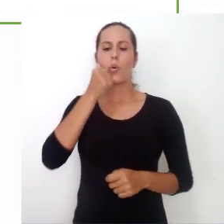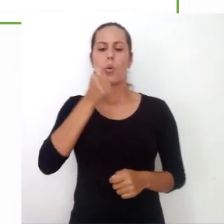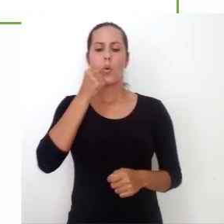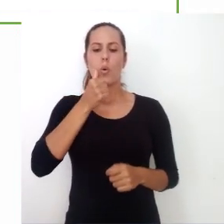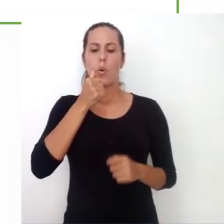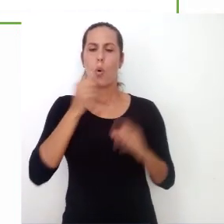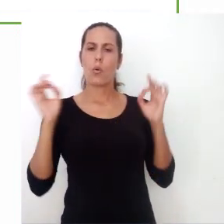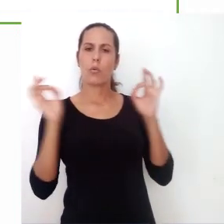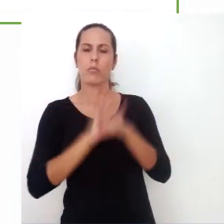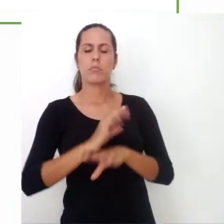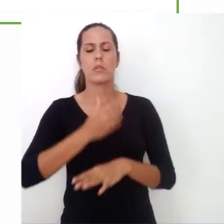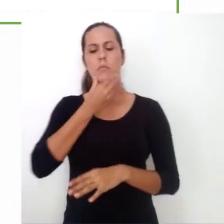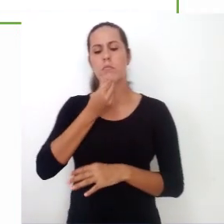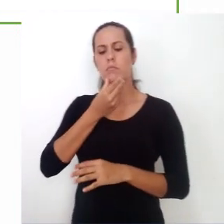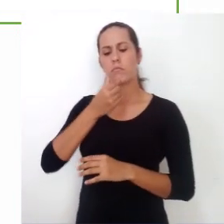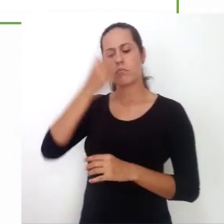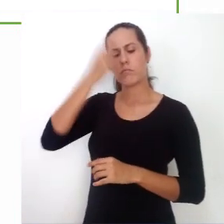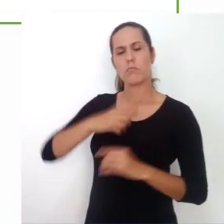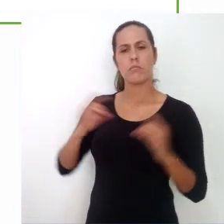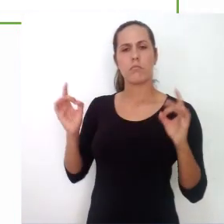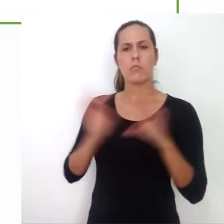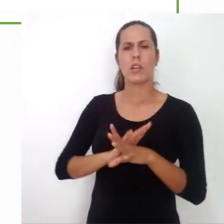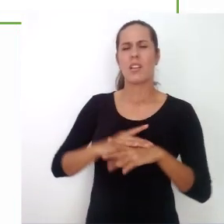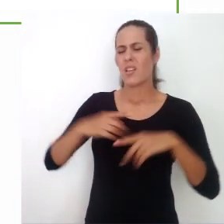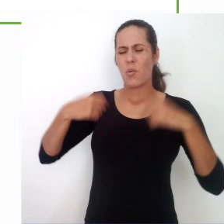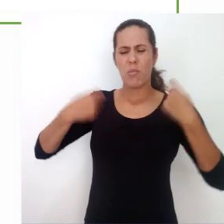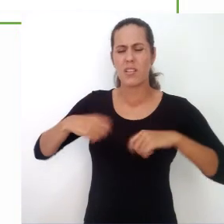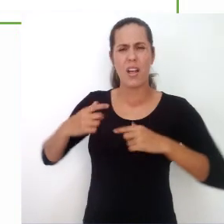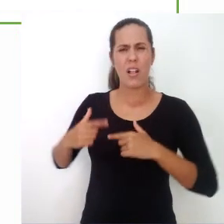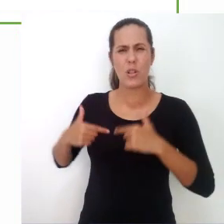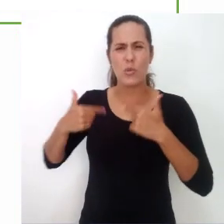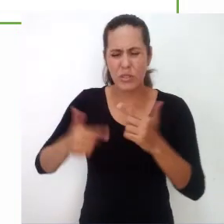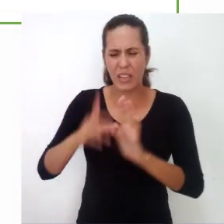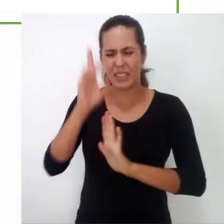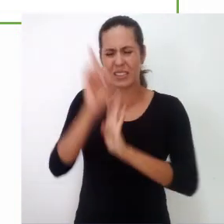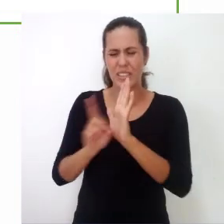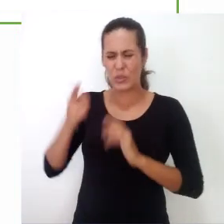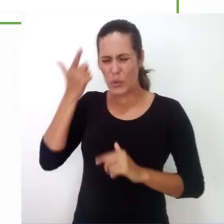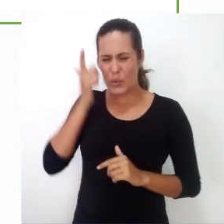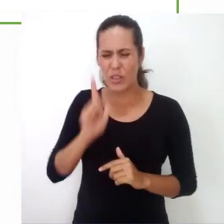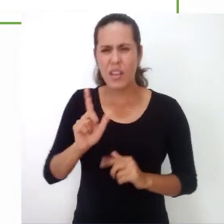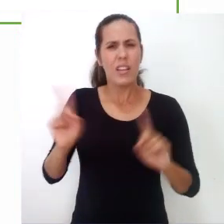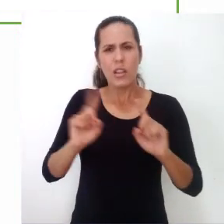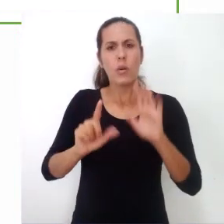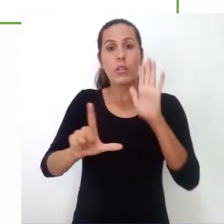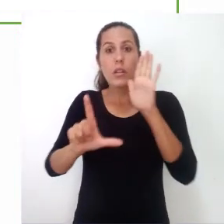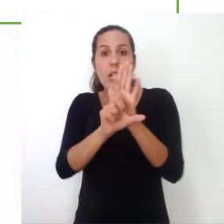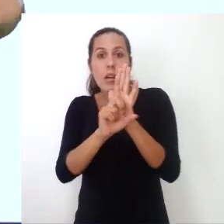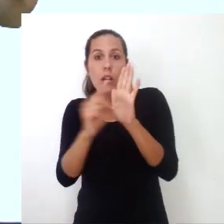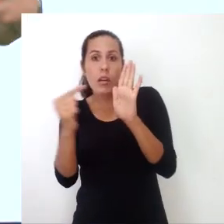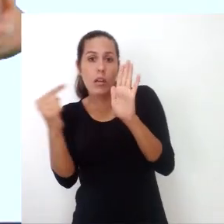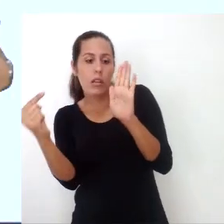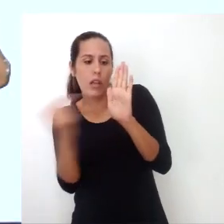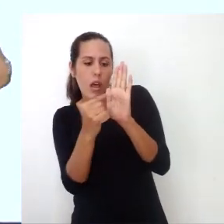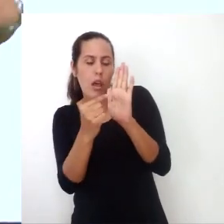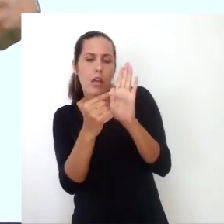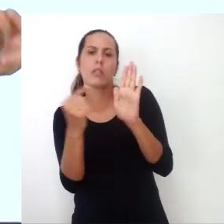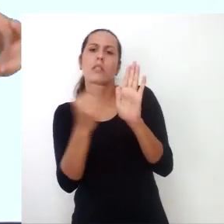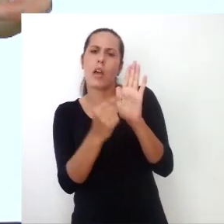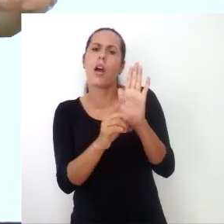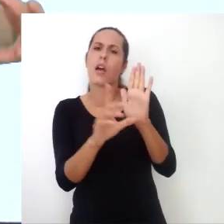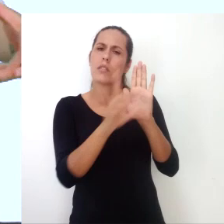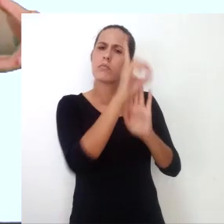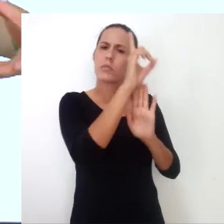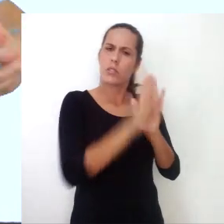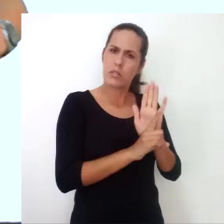mulher em sua plenitude, sem que eles precisem lutar pelos direitos, porque há uma lei, há um direito a